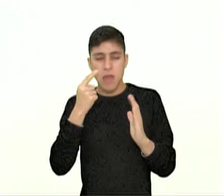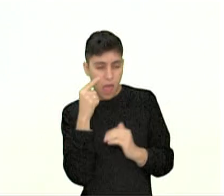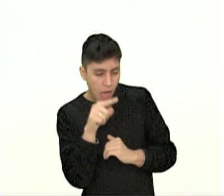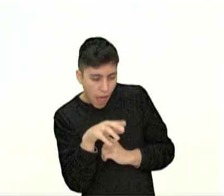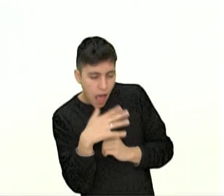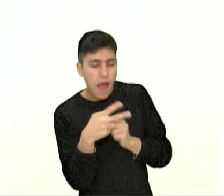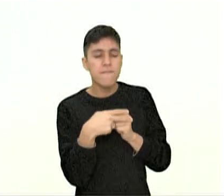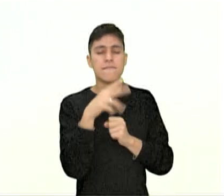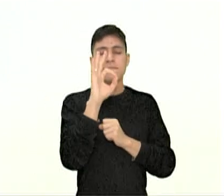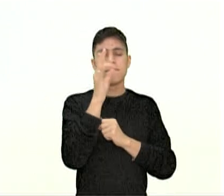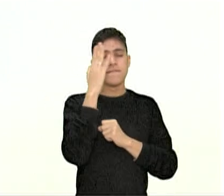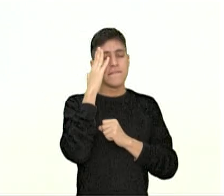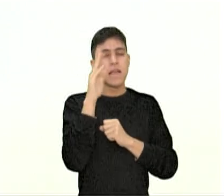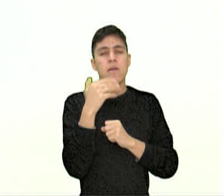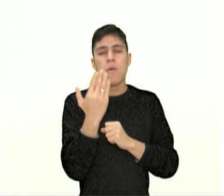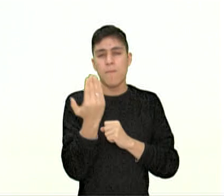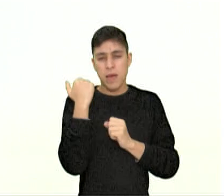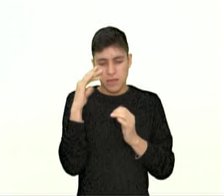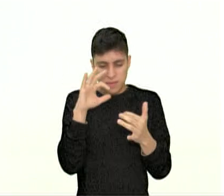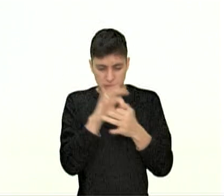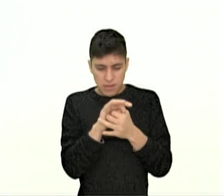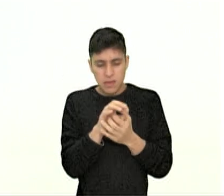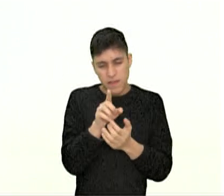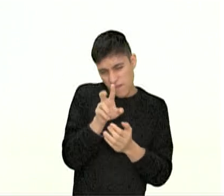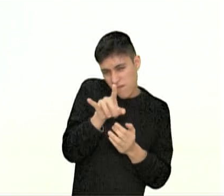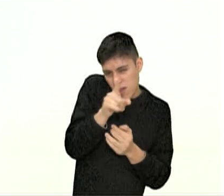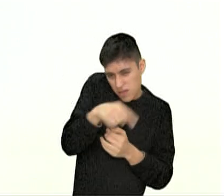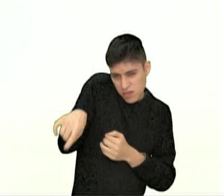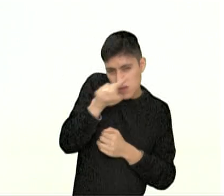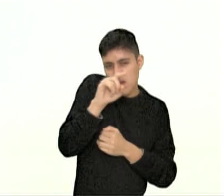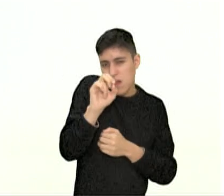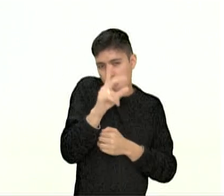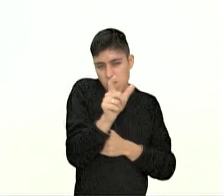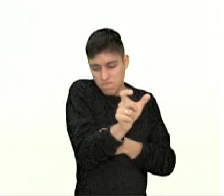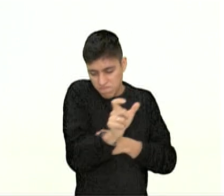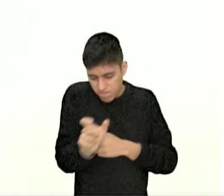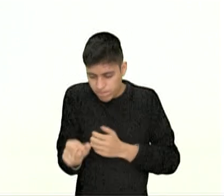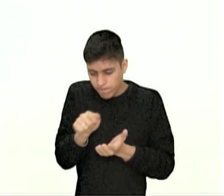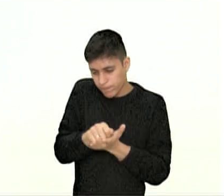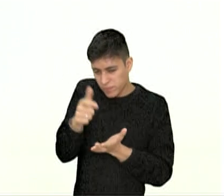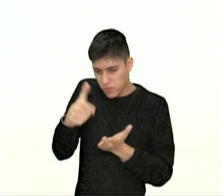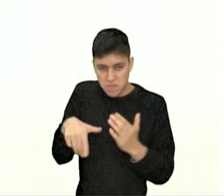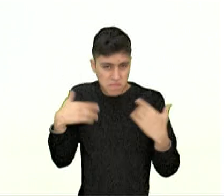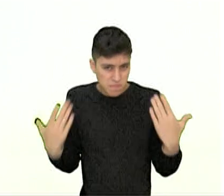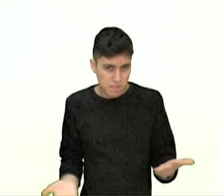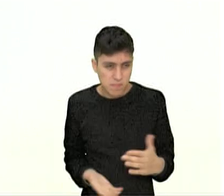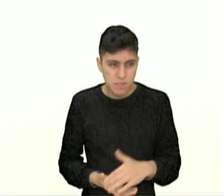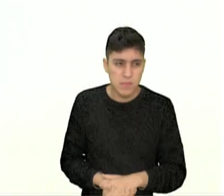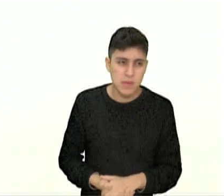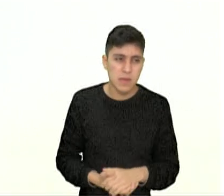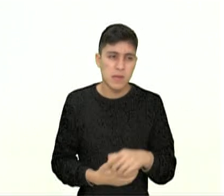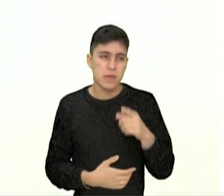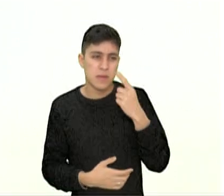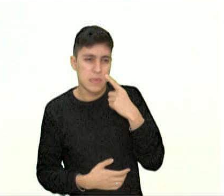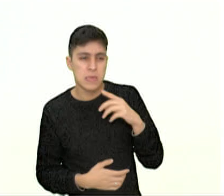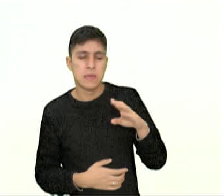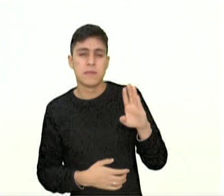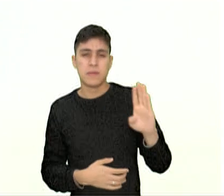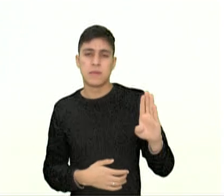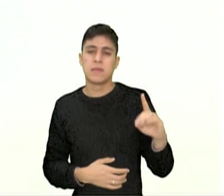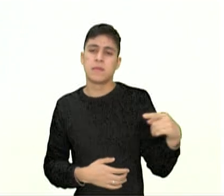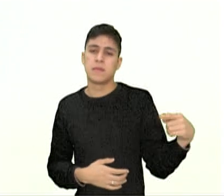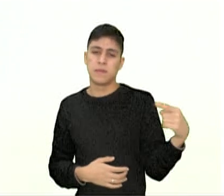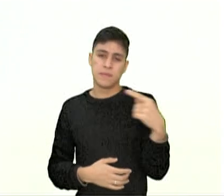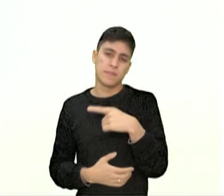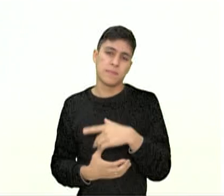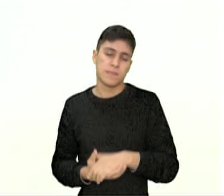um verbo no passado e vai circular, marcá-lo como você quiser. Letra B. De hecho, la mitad norte